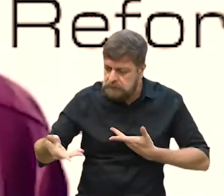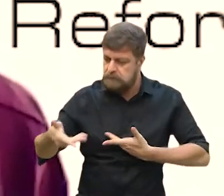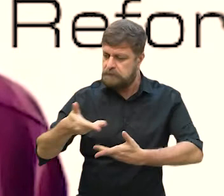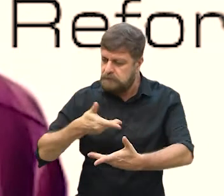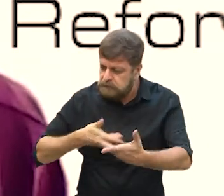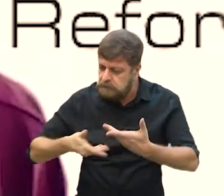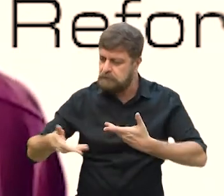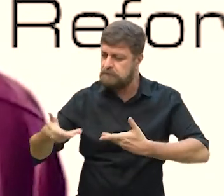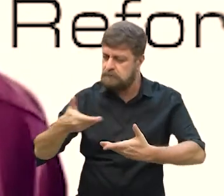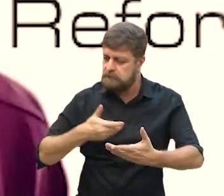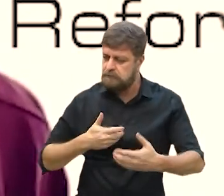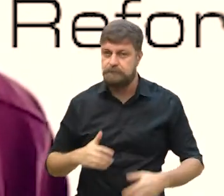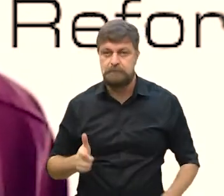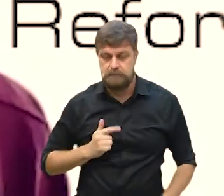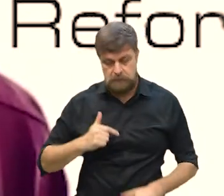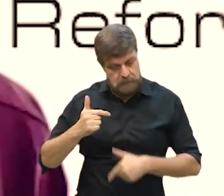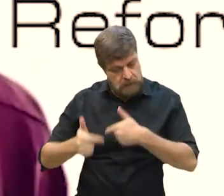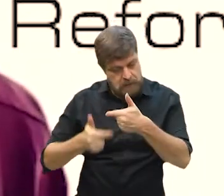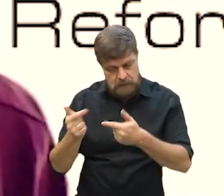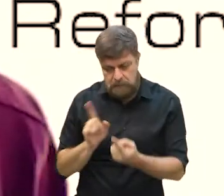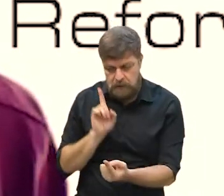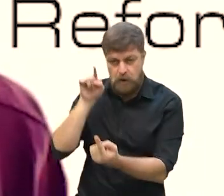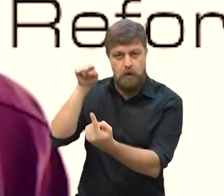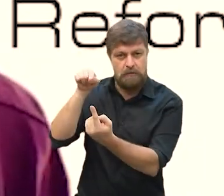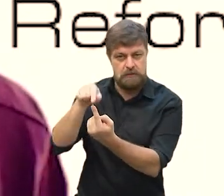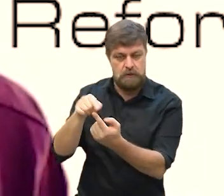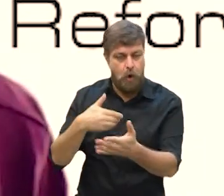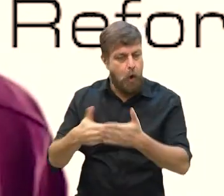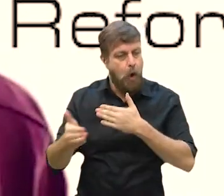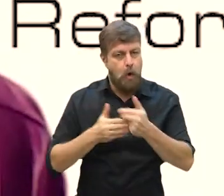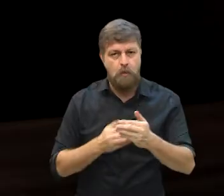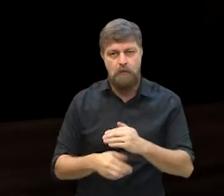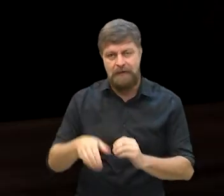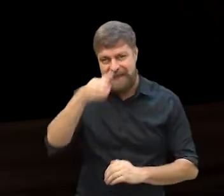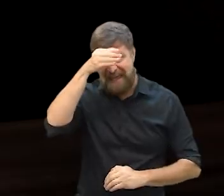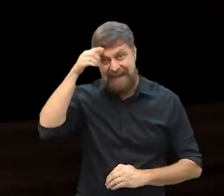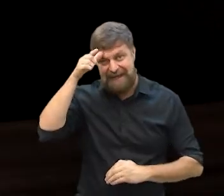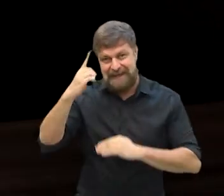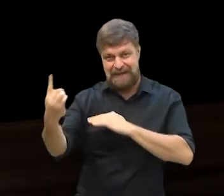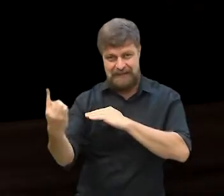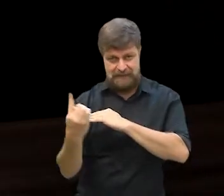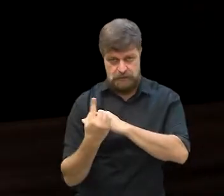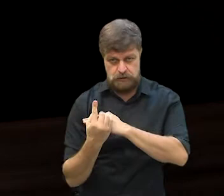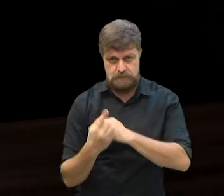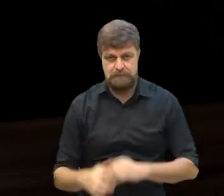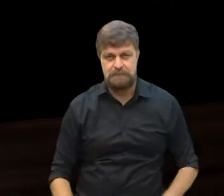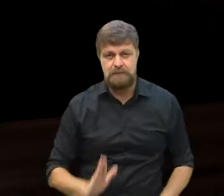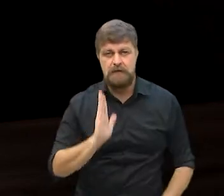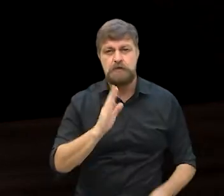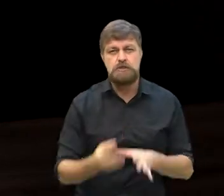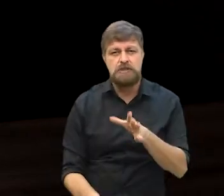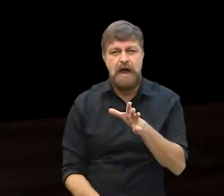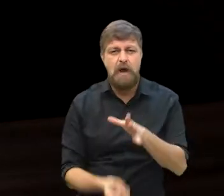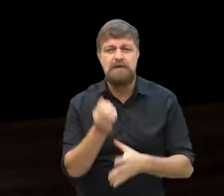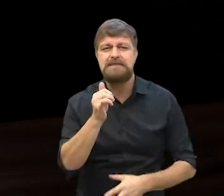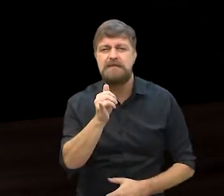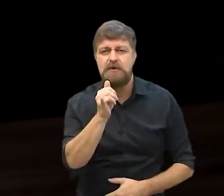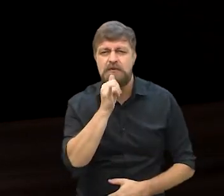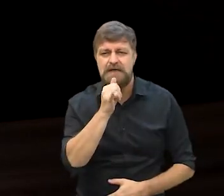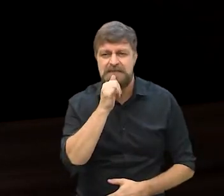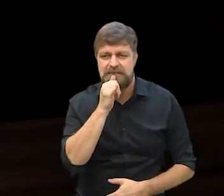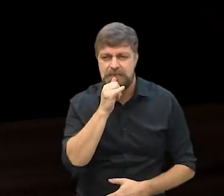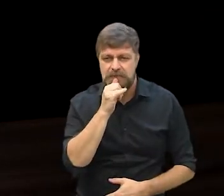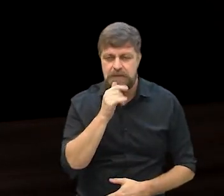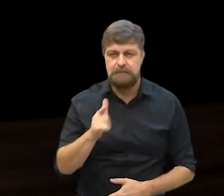do cliente e trabalhar nesse sentido, né? Qualquer que seja o cliente. Já teve casos, já teve casos que, por exemplo,